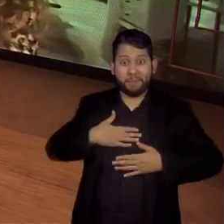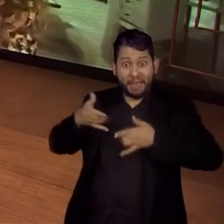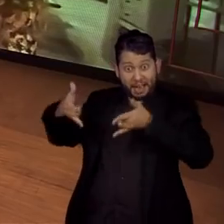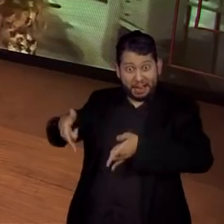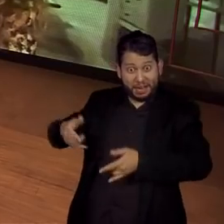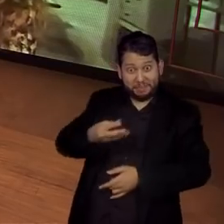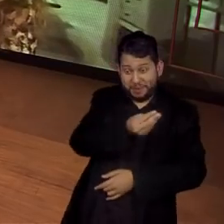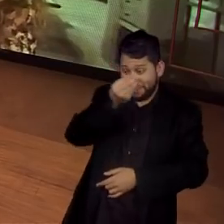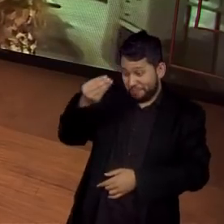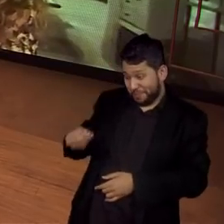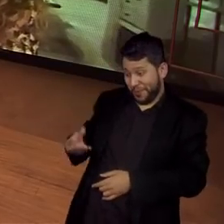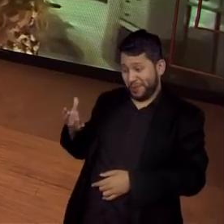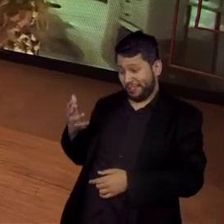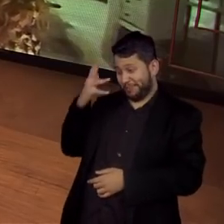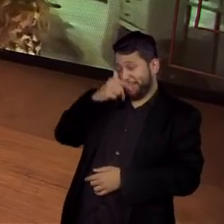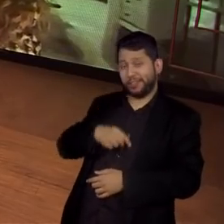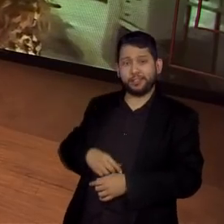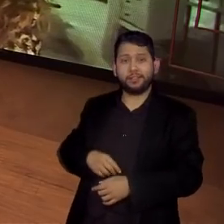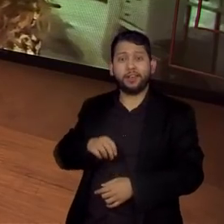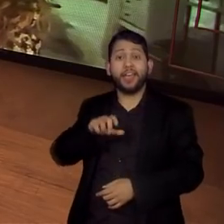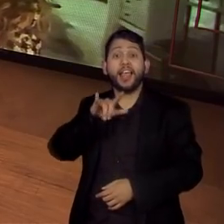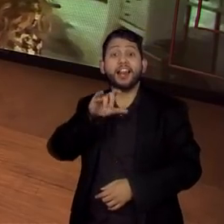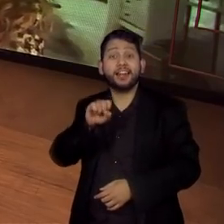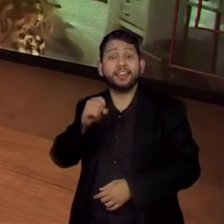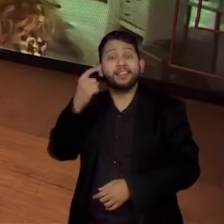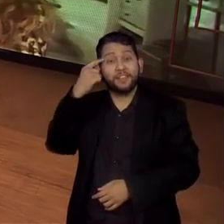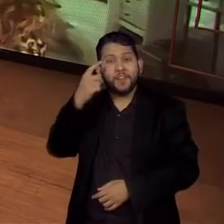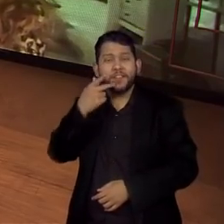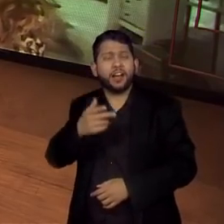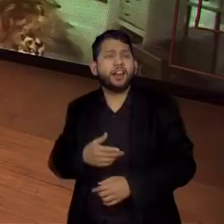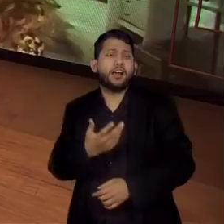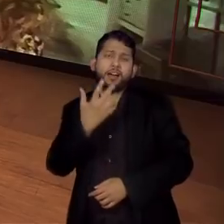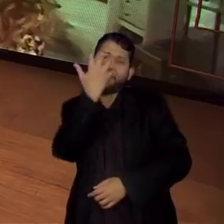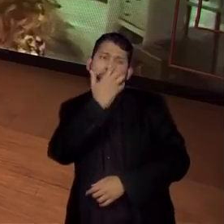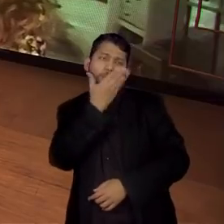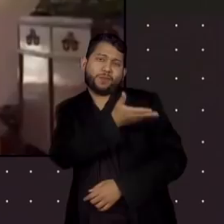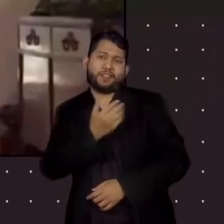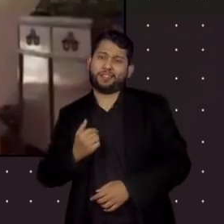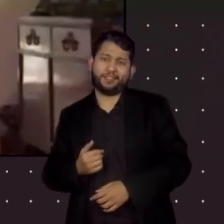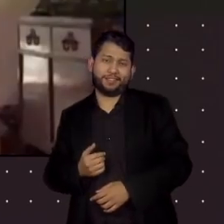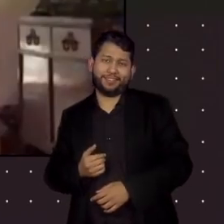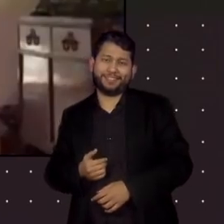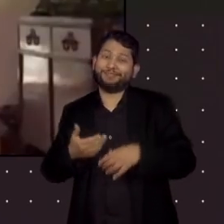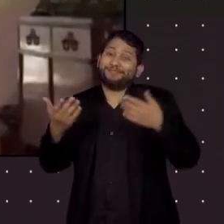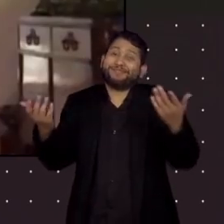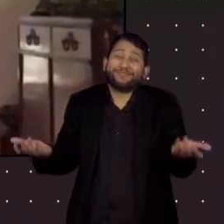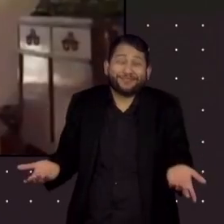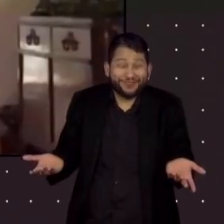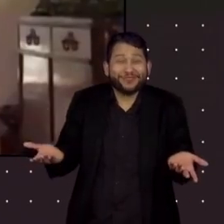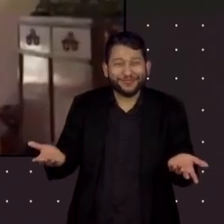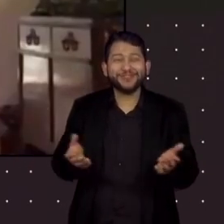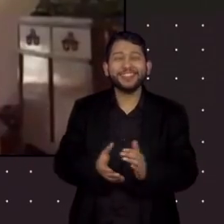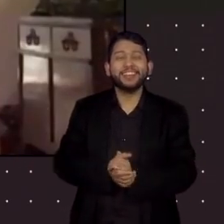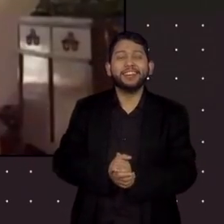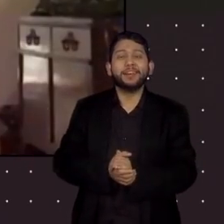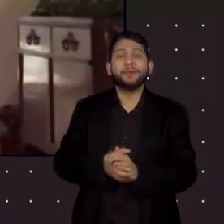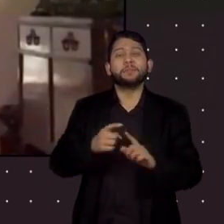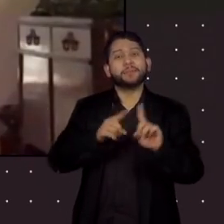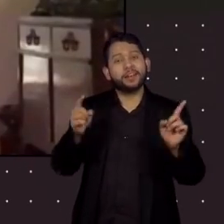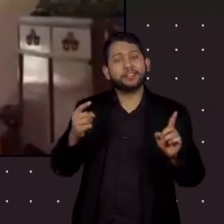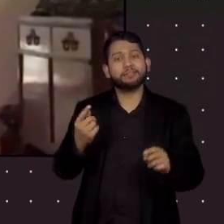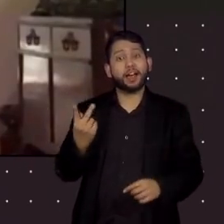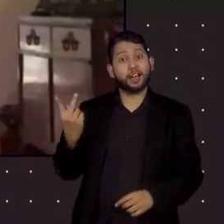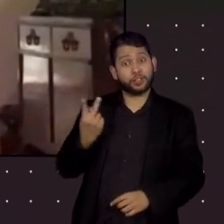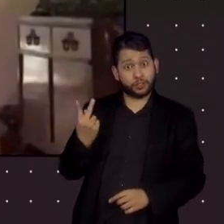amor! Eles diziam, primeira paixão do João Marcelo. Mas nós tivemos